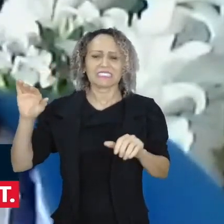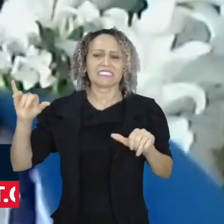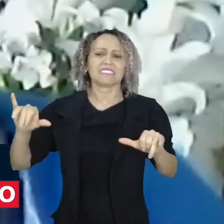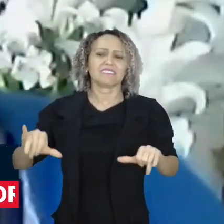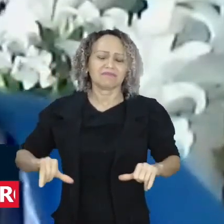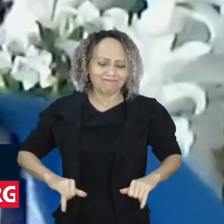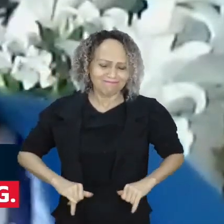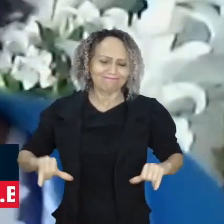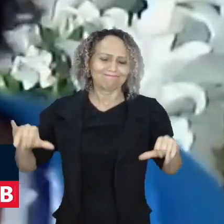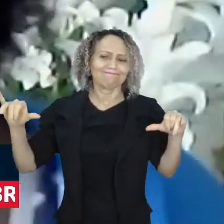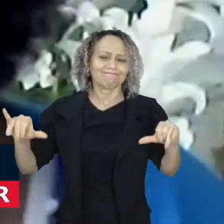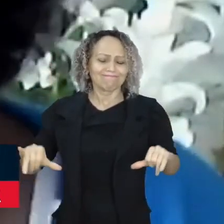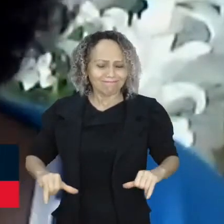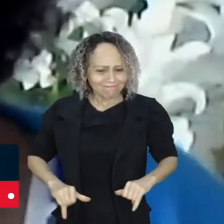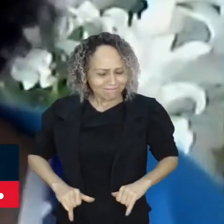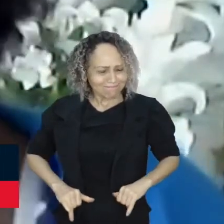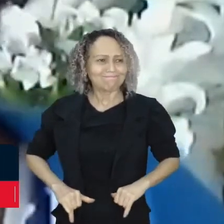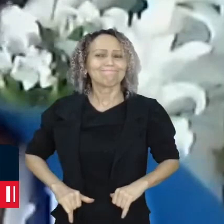desemprego,